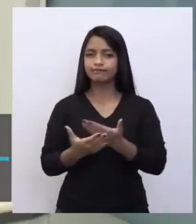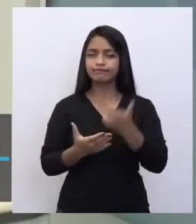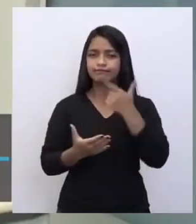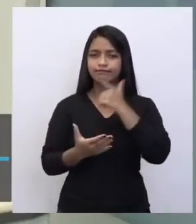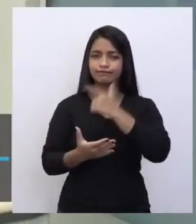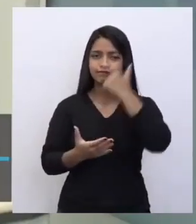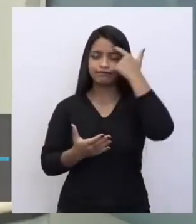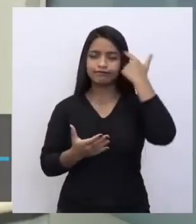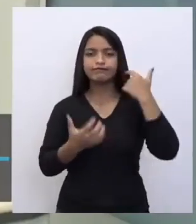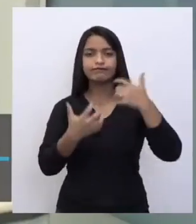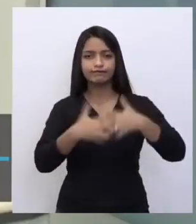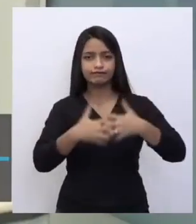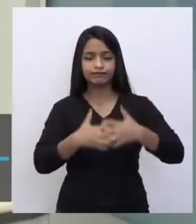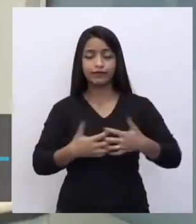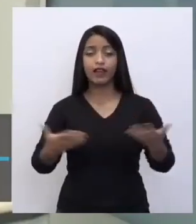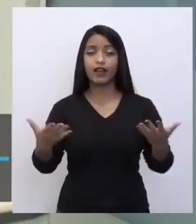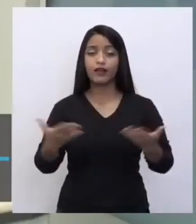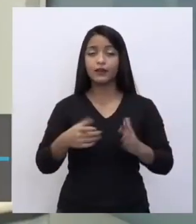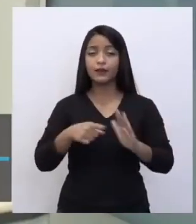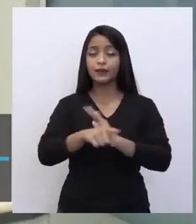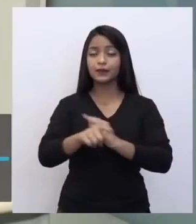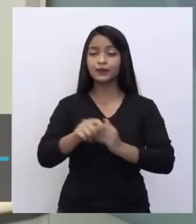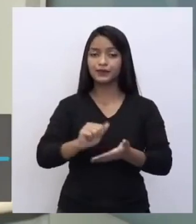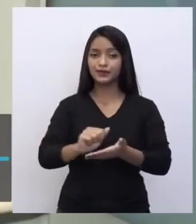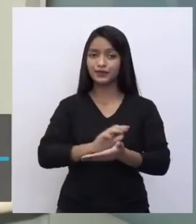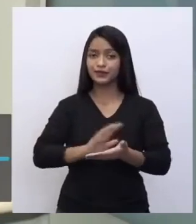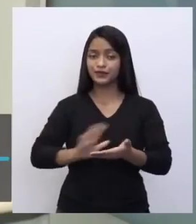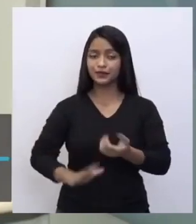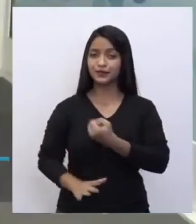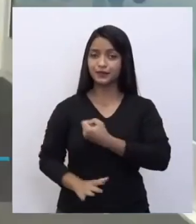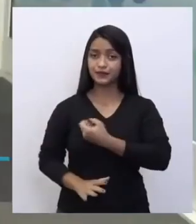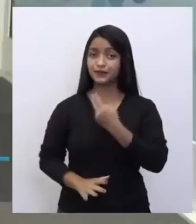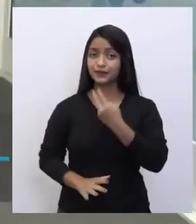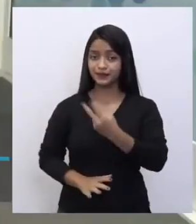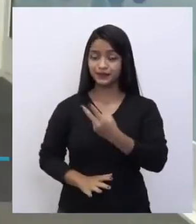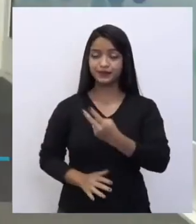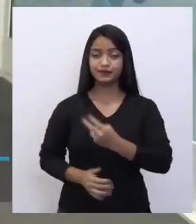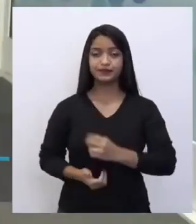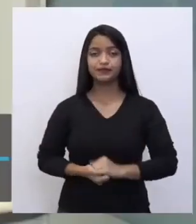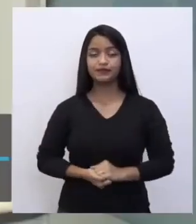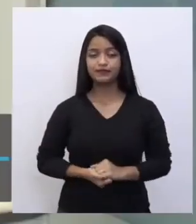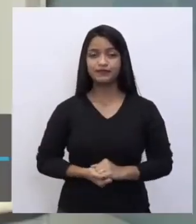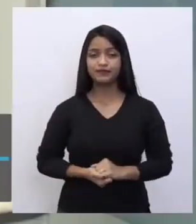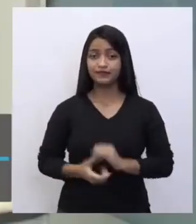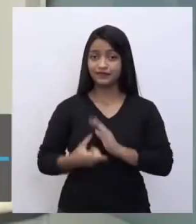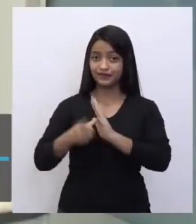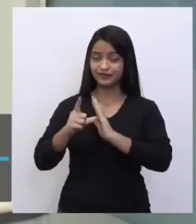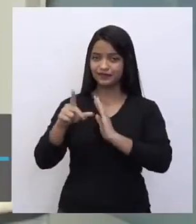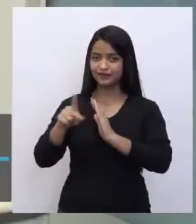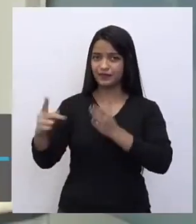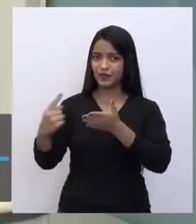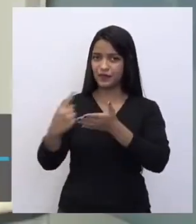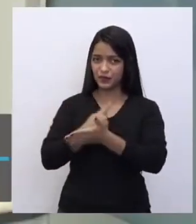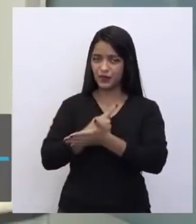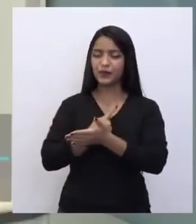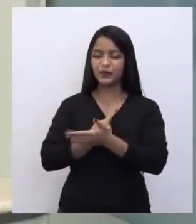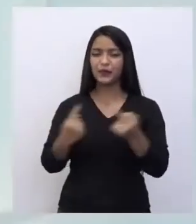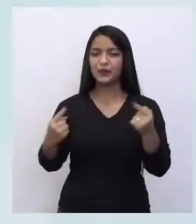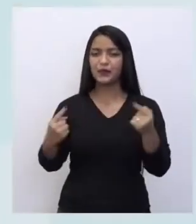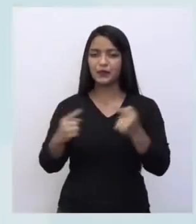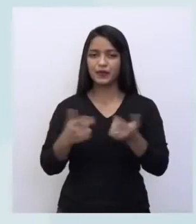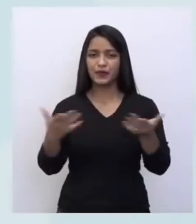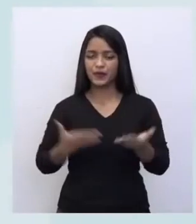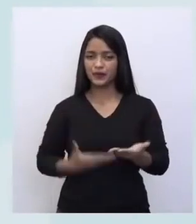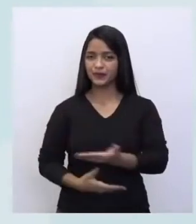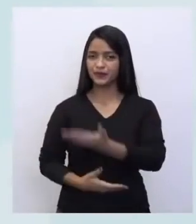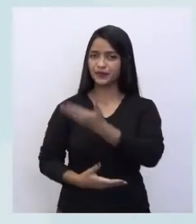a gente vai para a atividade 2, né, que já responde uma das questões da professora anteriormente, que está na tela para vocês